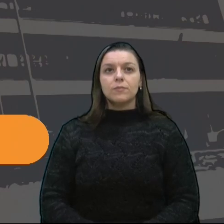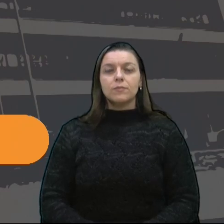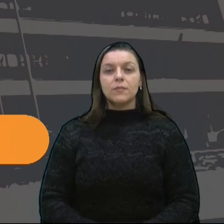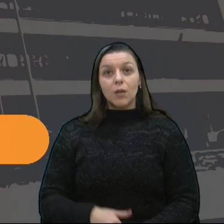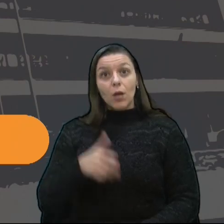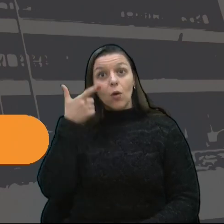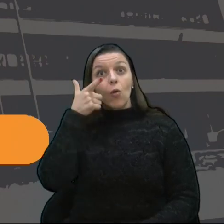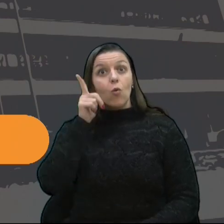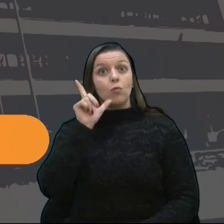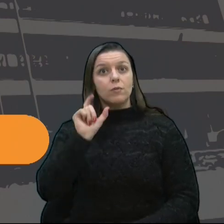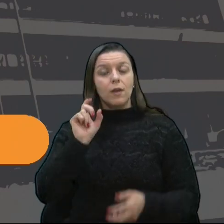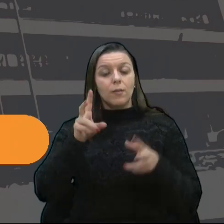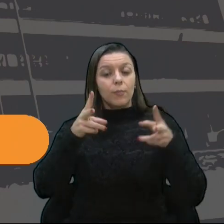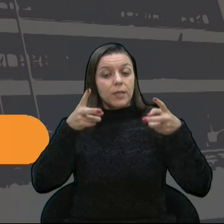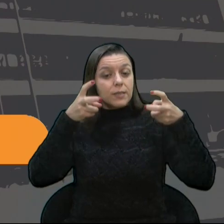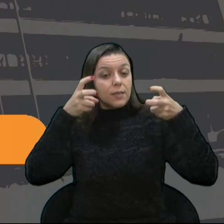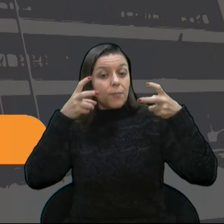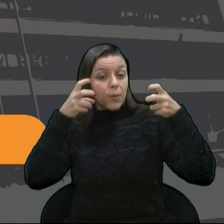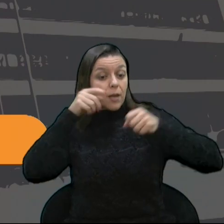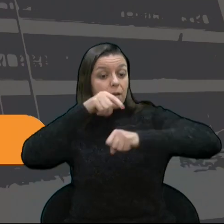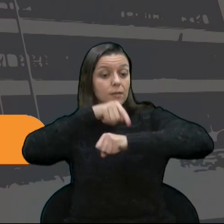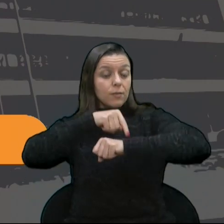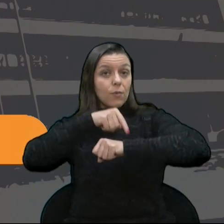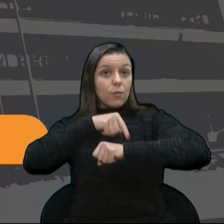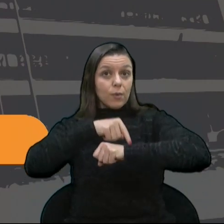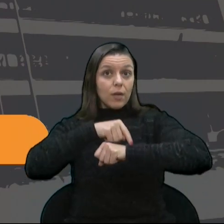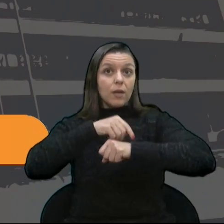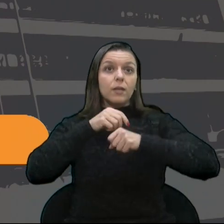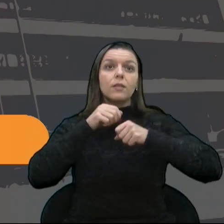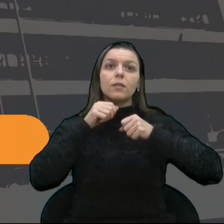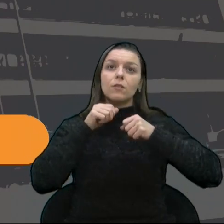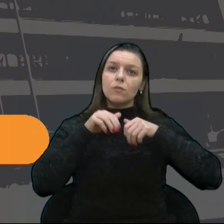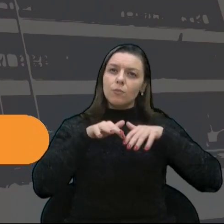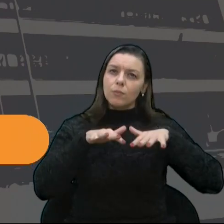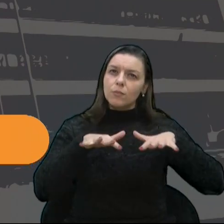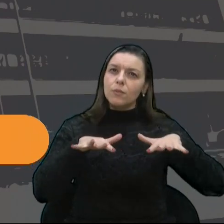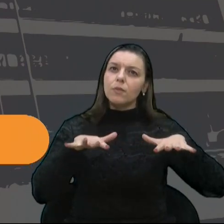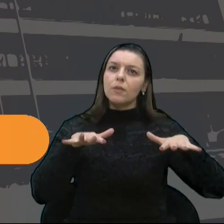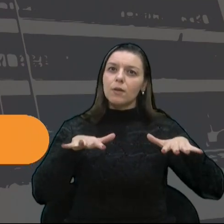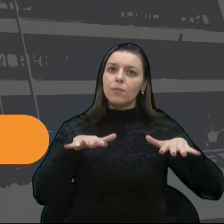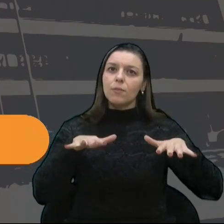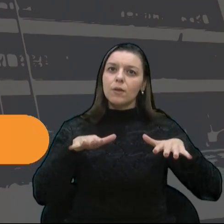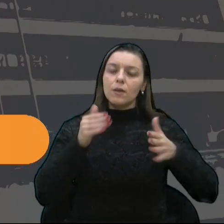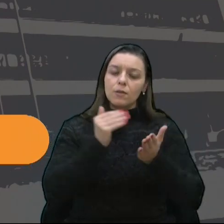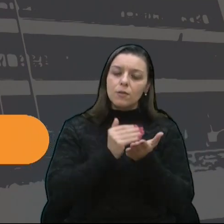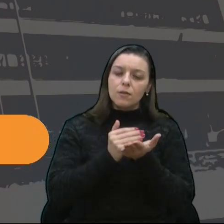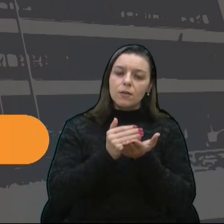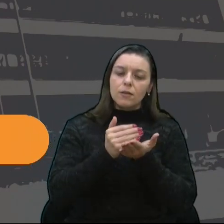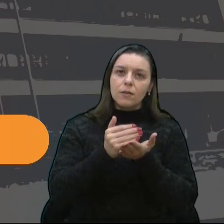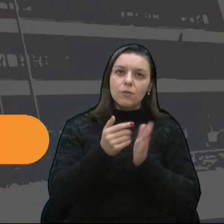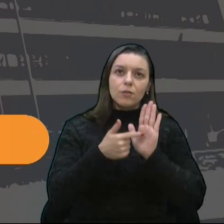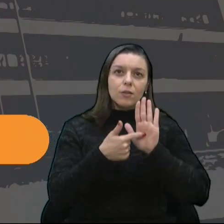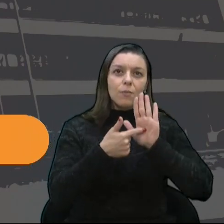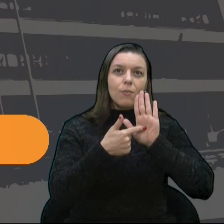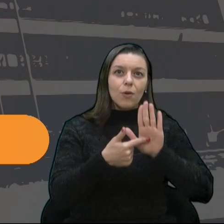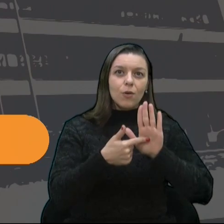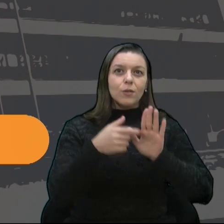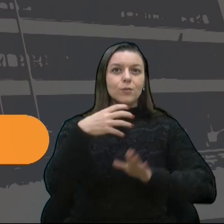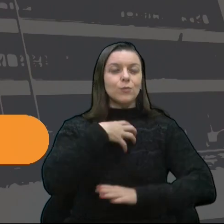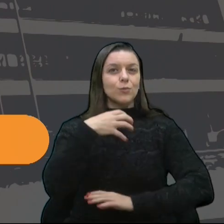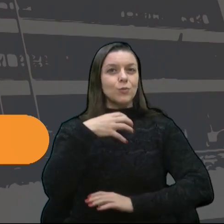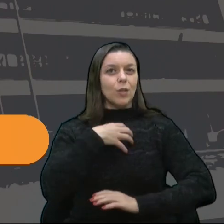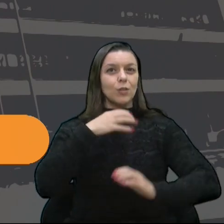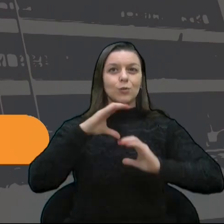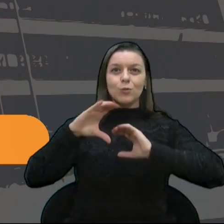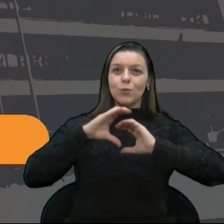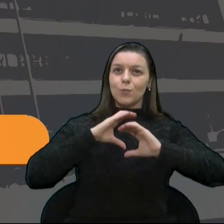consegue captar num momento desses, né, iniciativas que demonstrem, tanto na sua forma de se